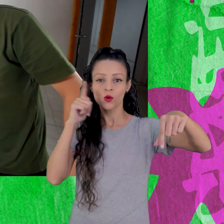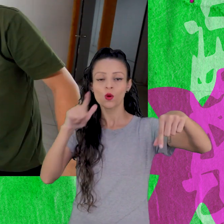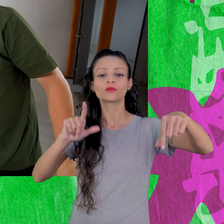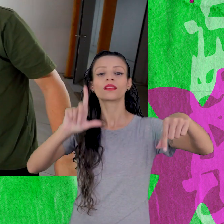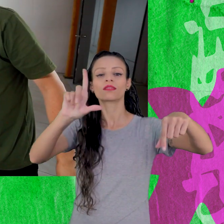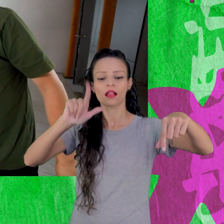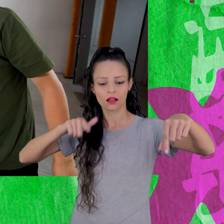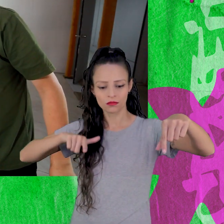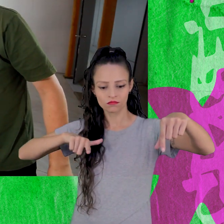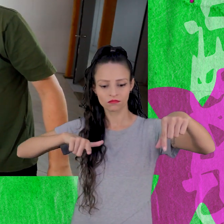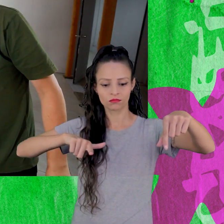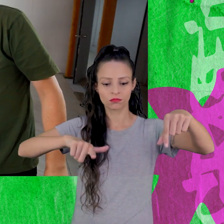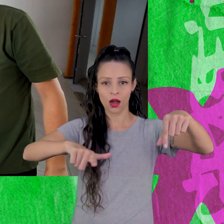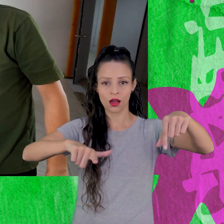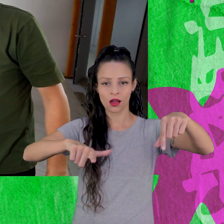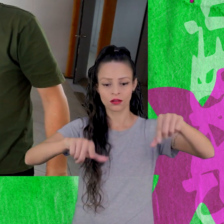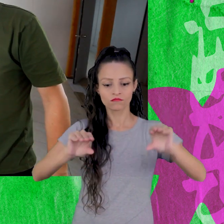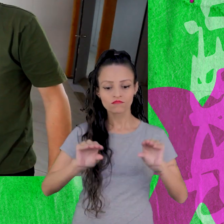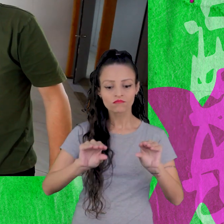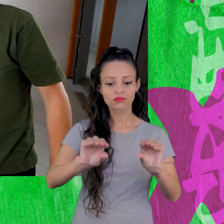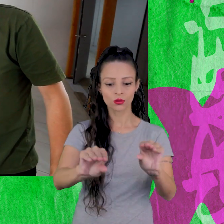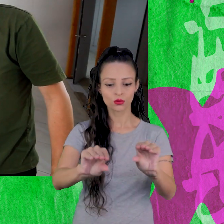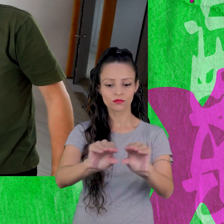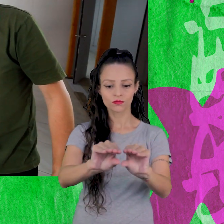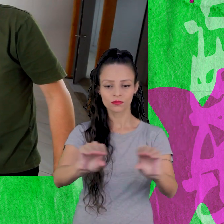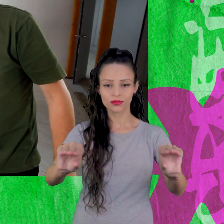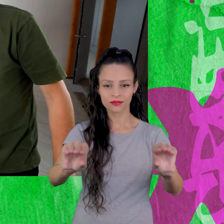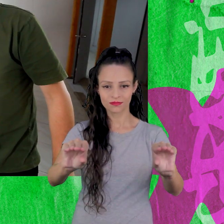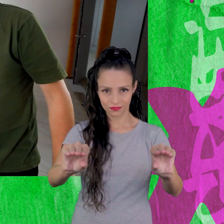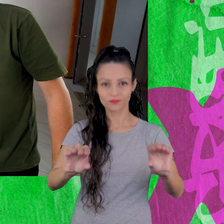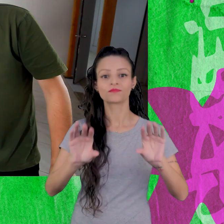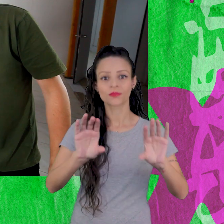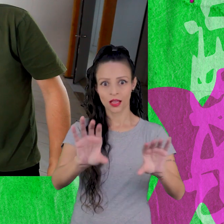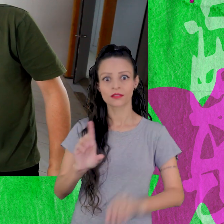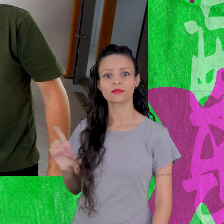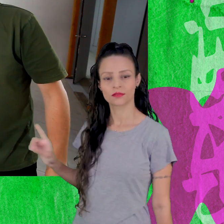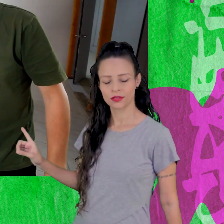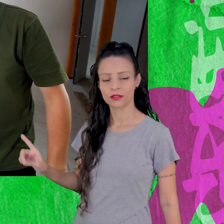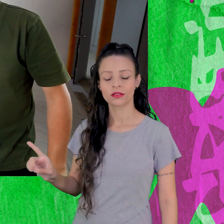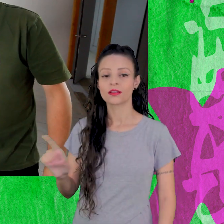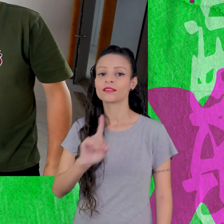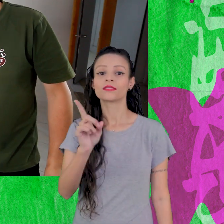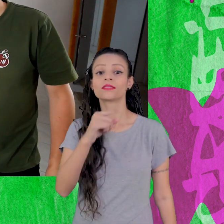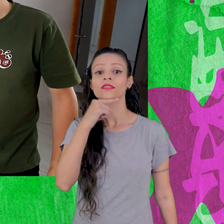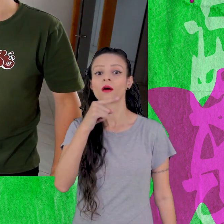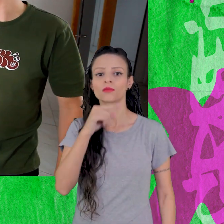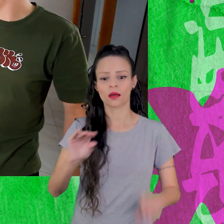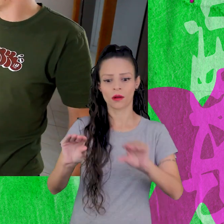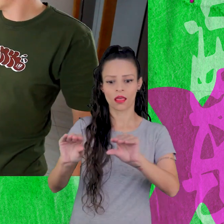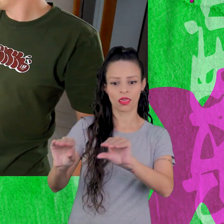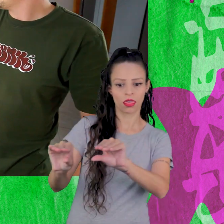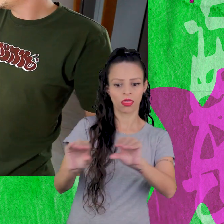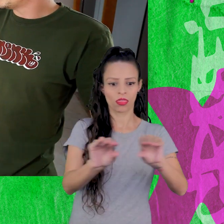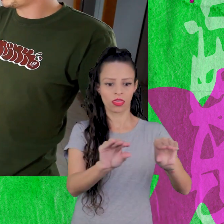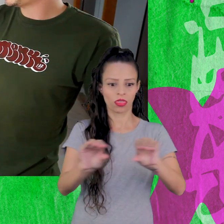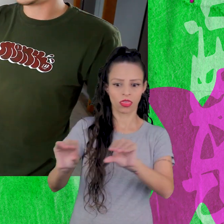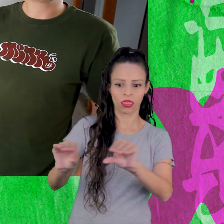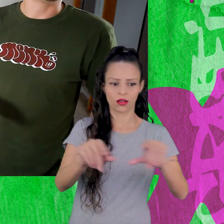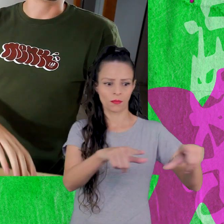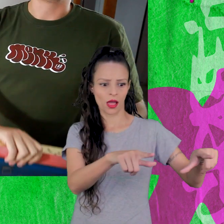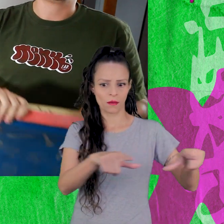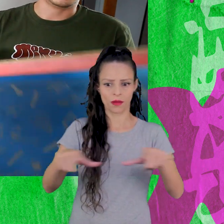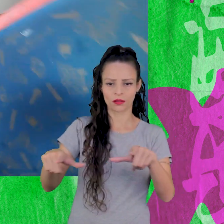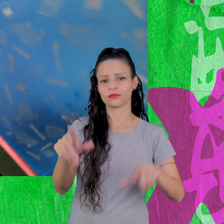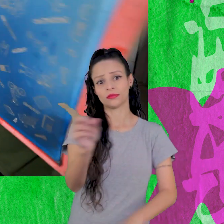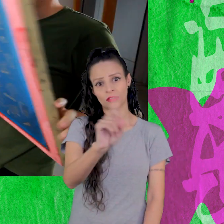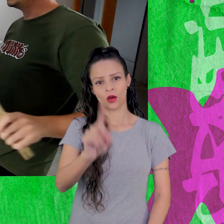com que a tela sempre encoste aqui. E esse batente aqui, ele não permite que a tela vá mais para a direita ou mais para a